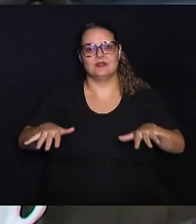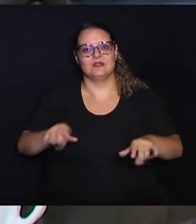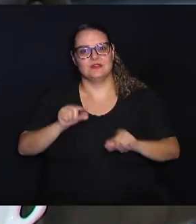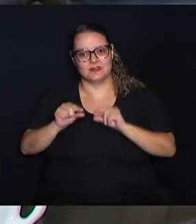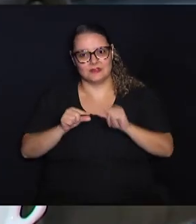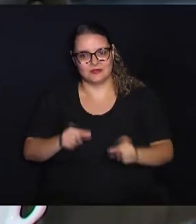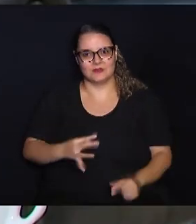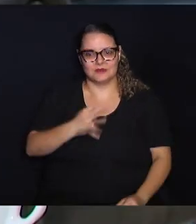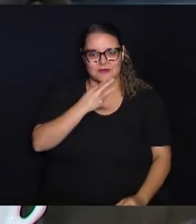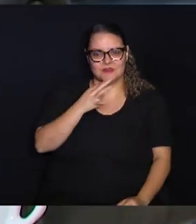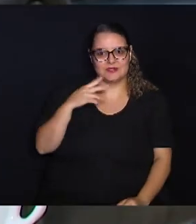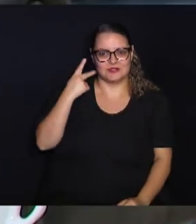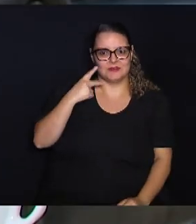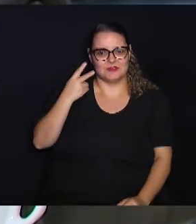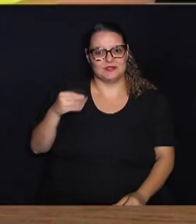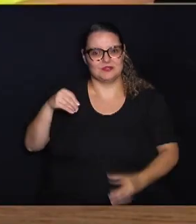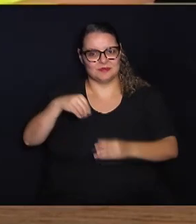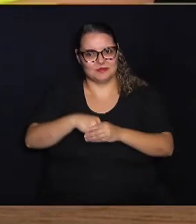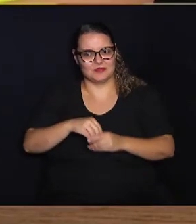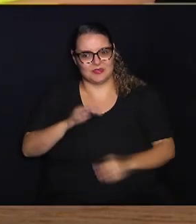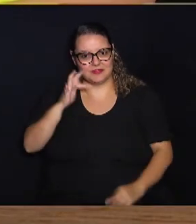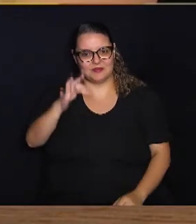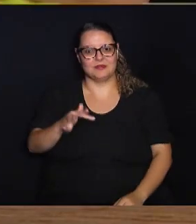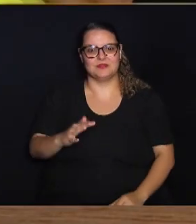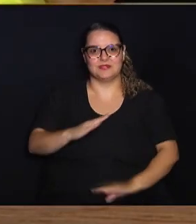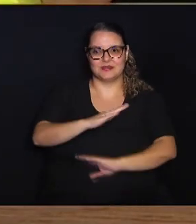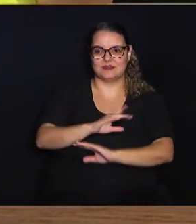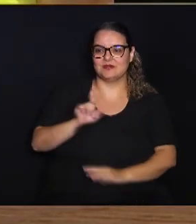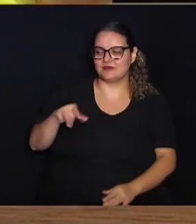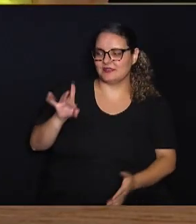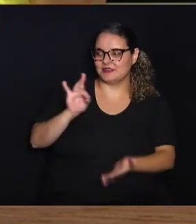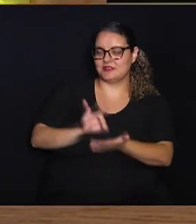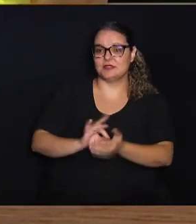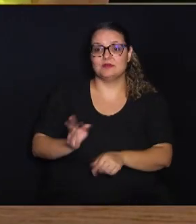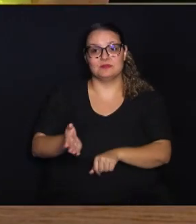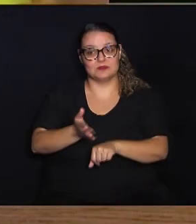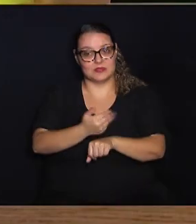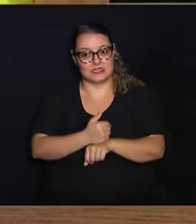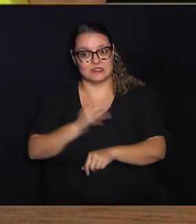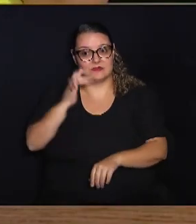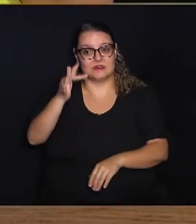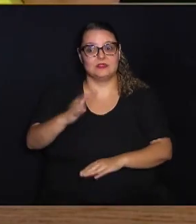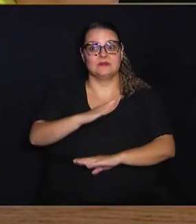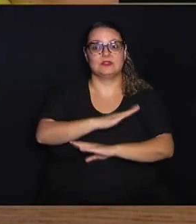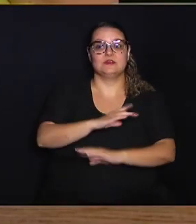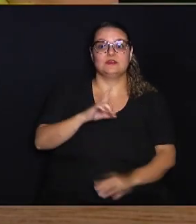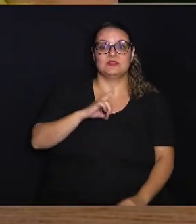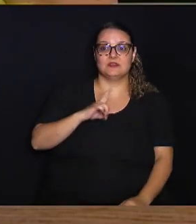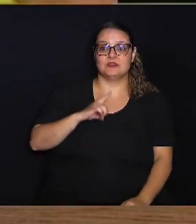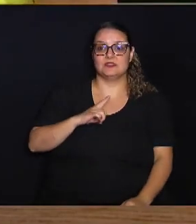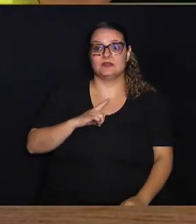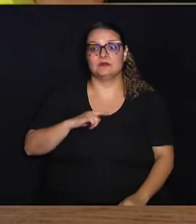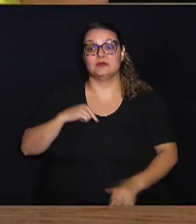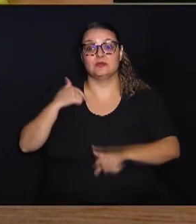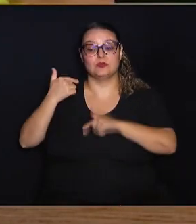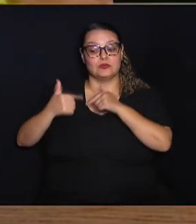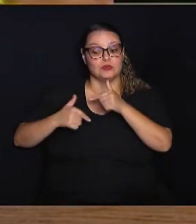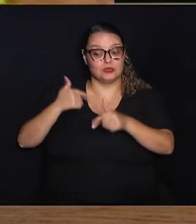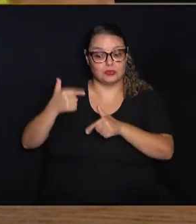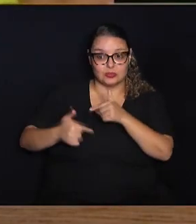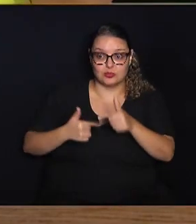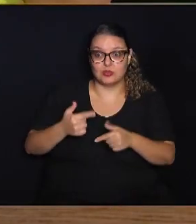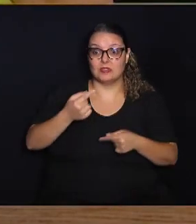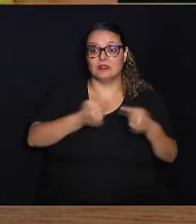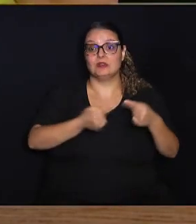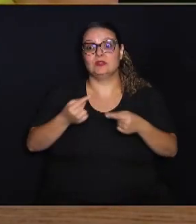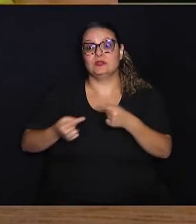os vereadores que comporão a futura Câmara. É verdade, mas antes dessa futura Câmara, a gente está tendo muito trabalho, muita